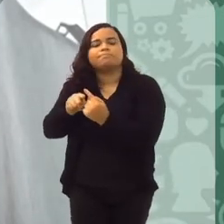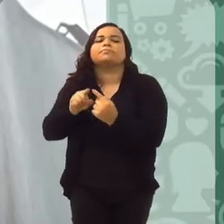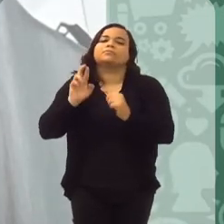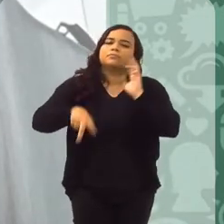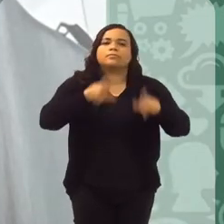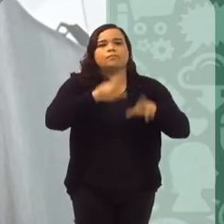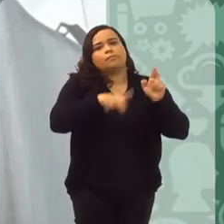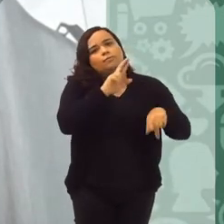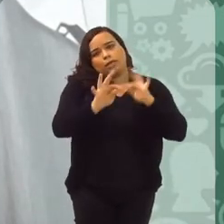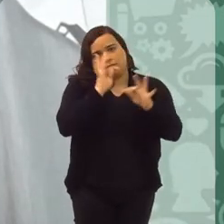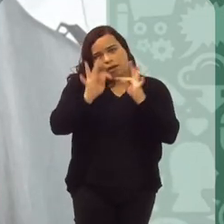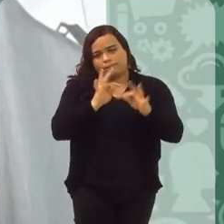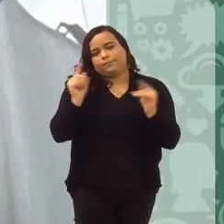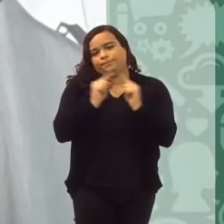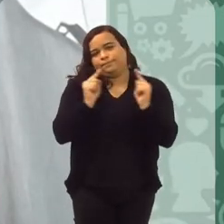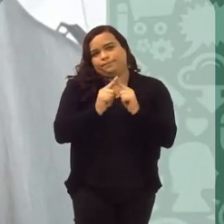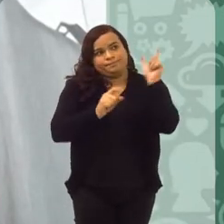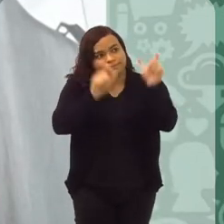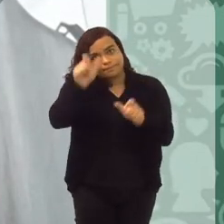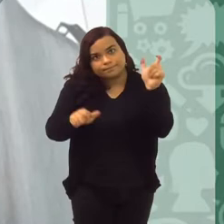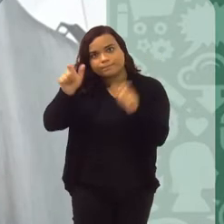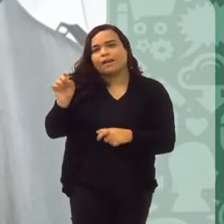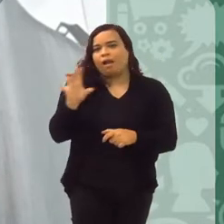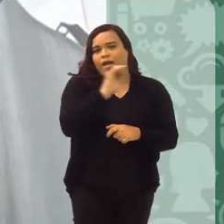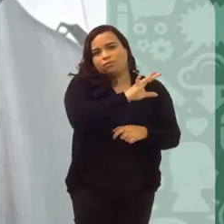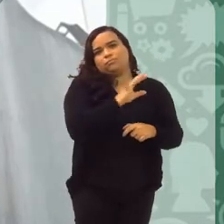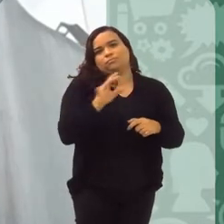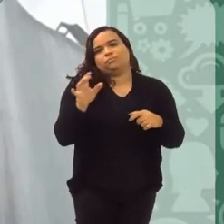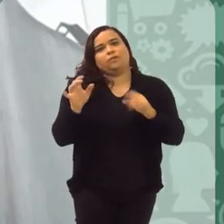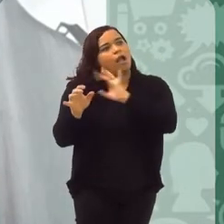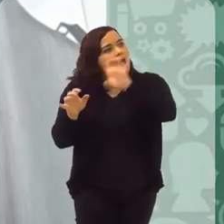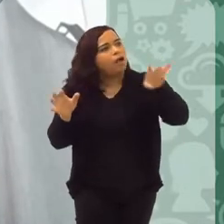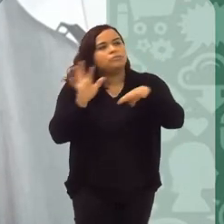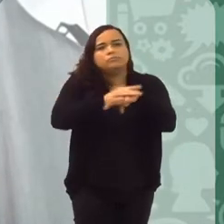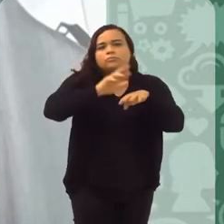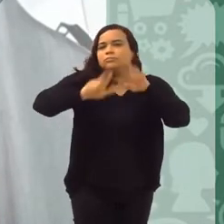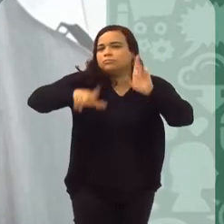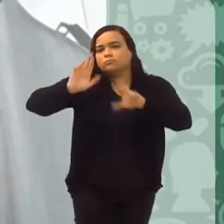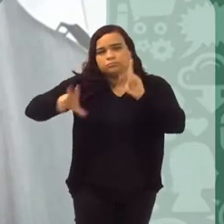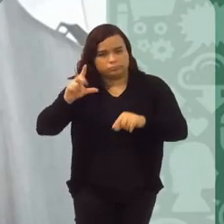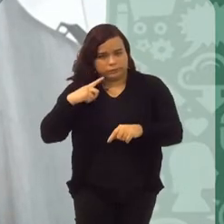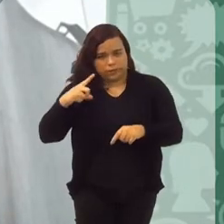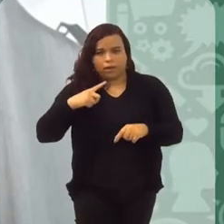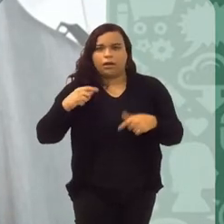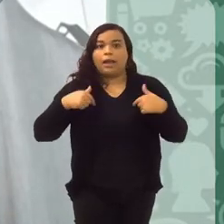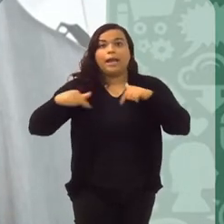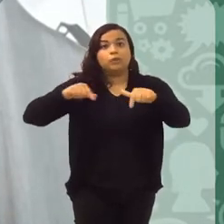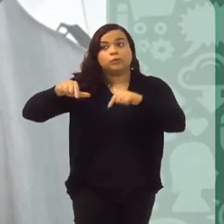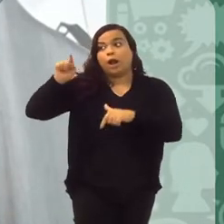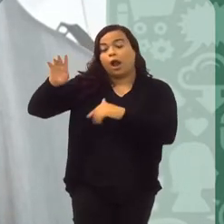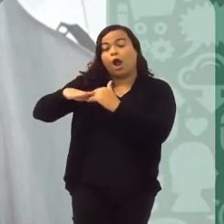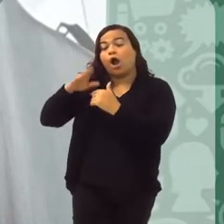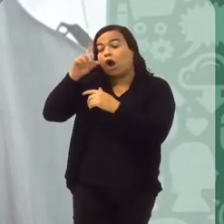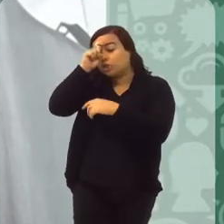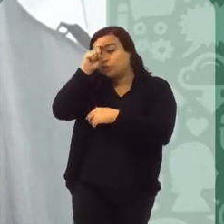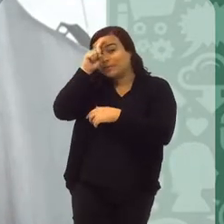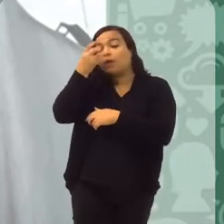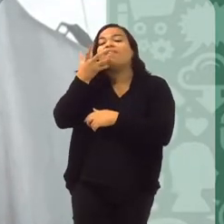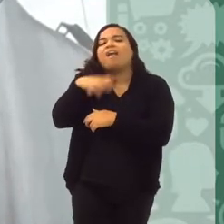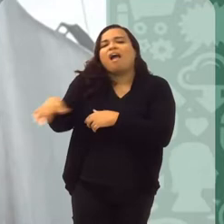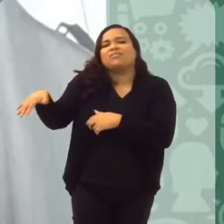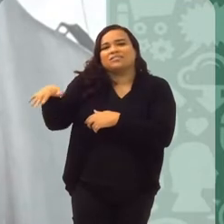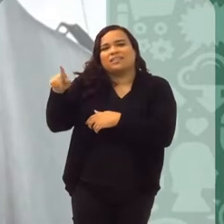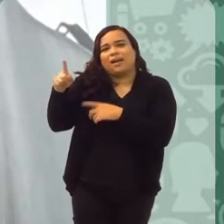traçar um objetivo terapêutico para cada um vem com um caso clínico diferente. Eu trabalho no Hospital da Criança de Brasília